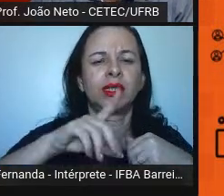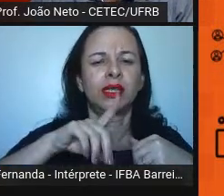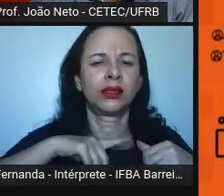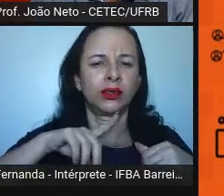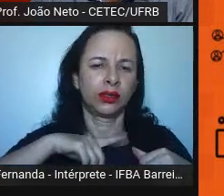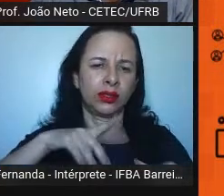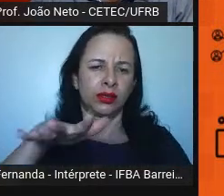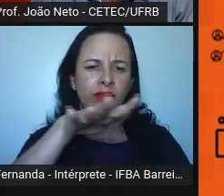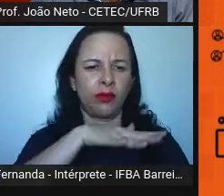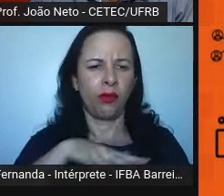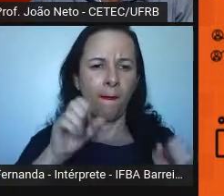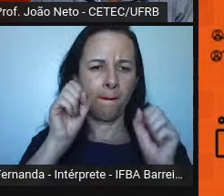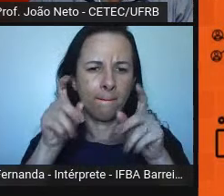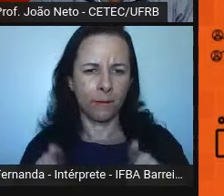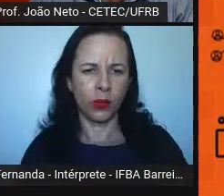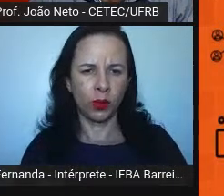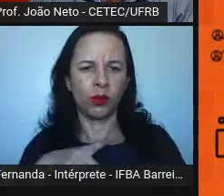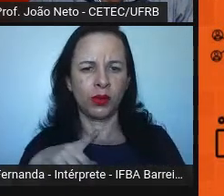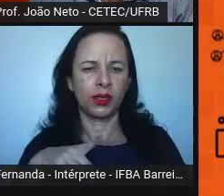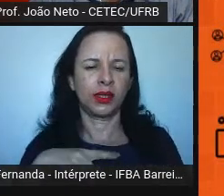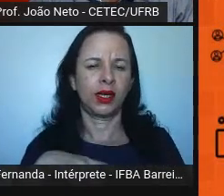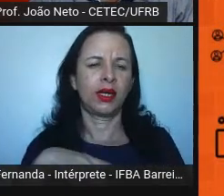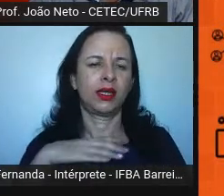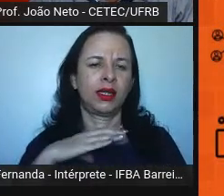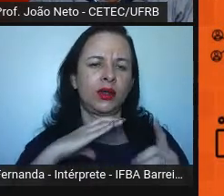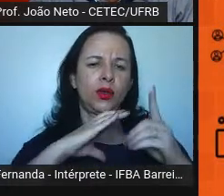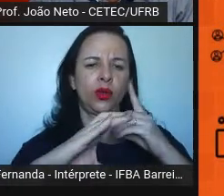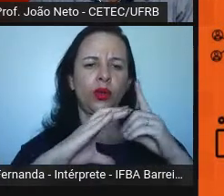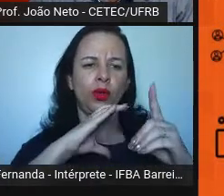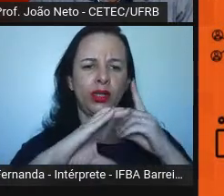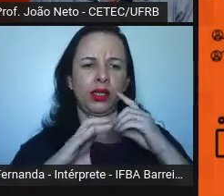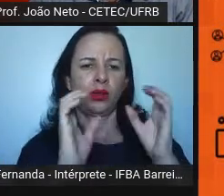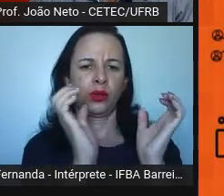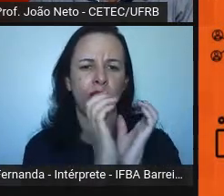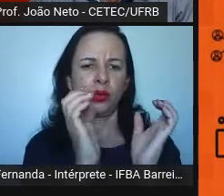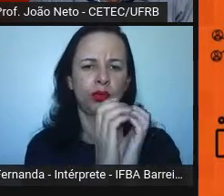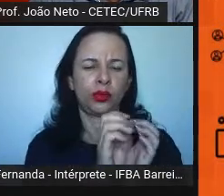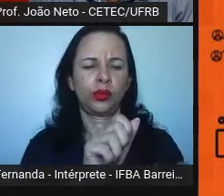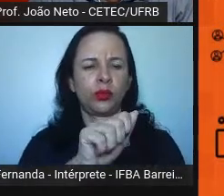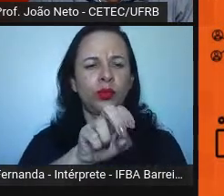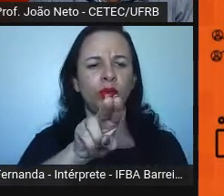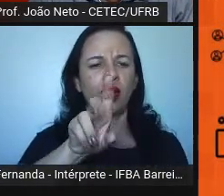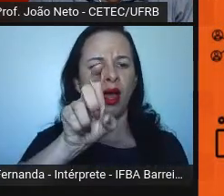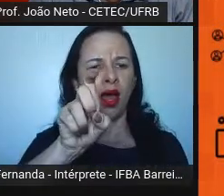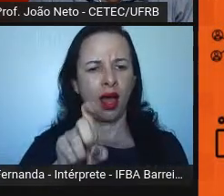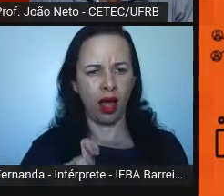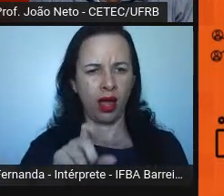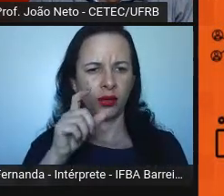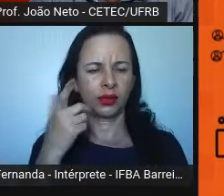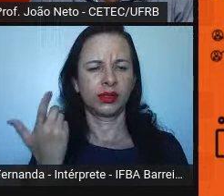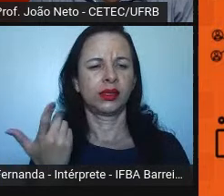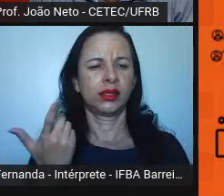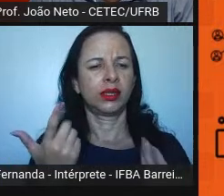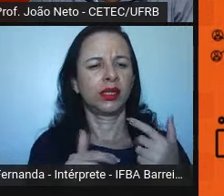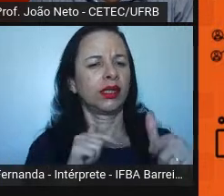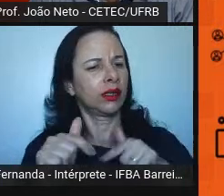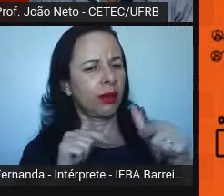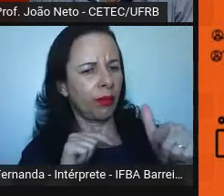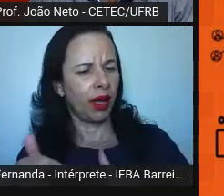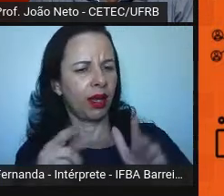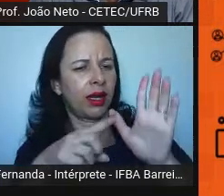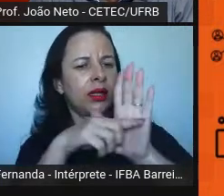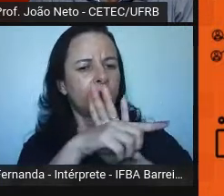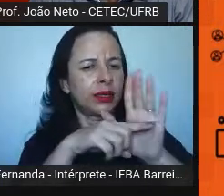inovação e sou o coordenador do grupo Ao que é um grupo que atuamos tanto na pesquisa quanto na